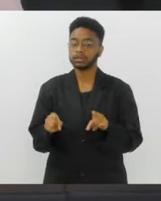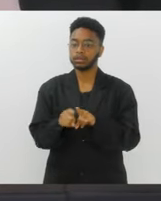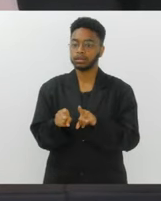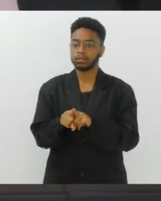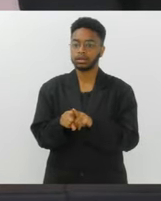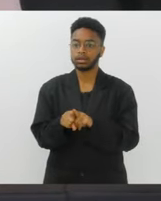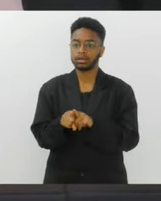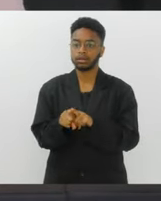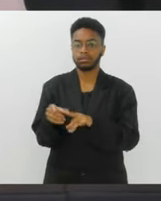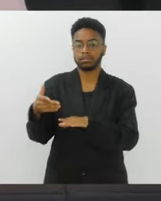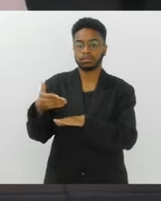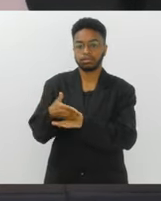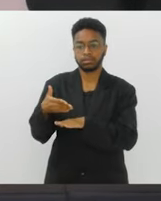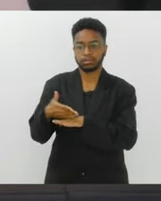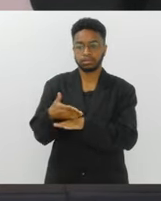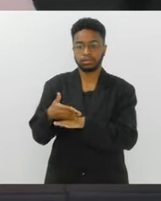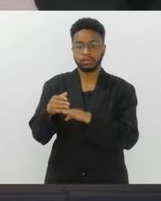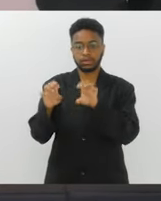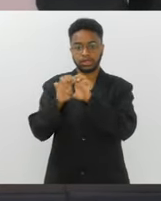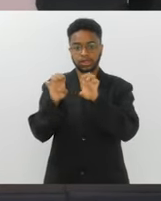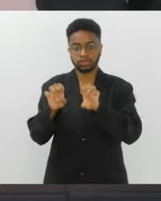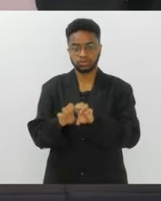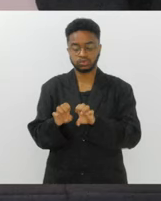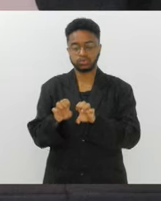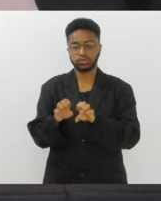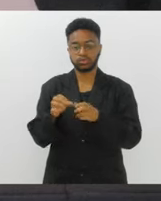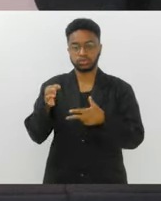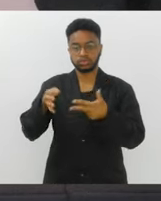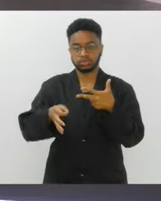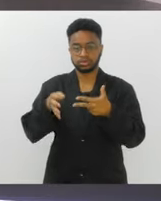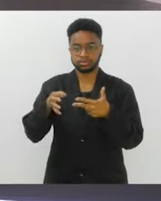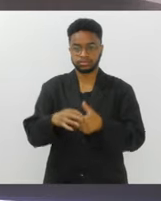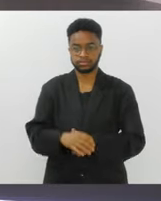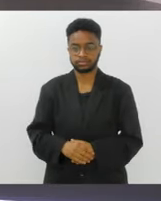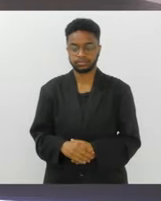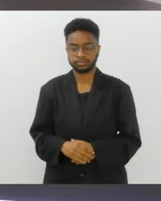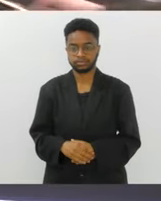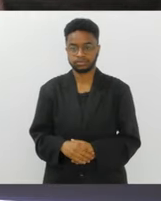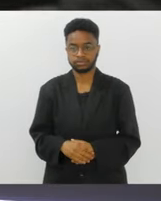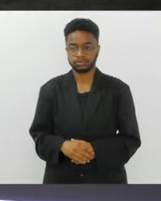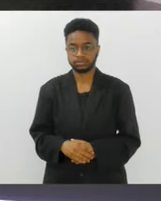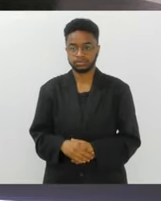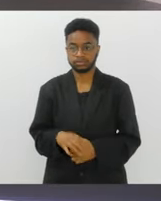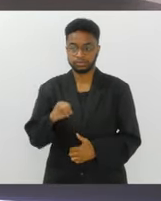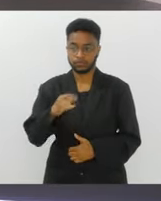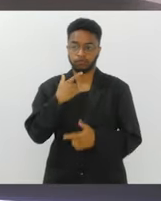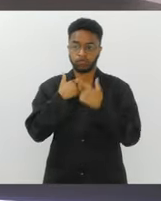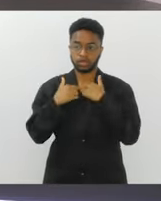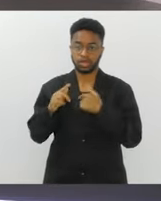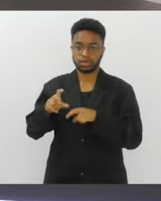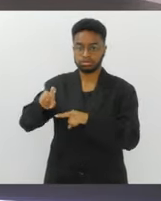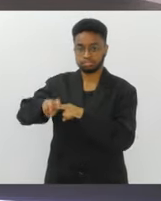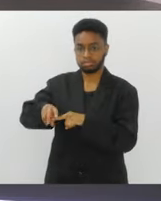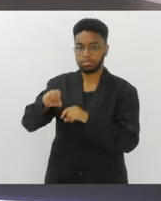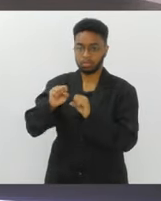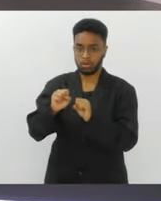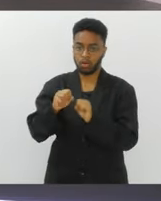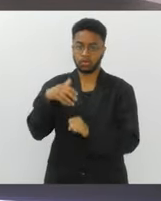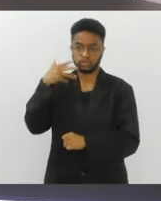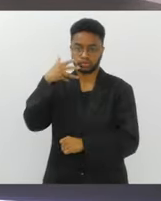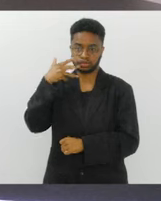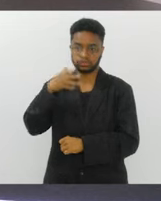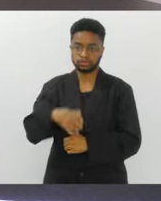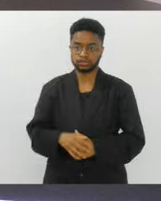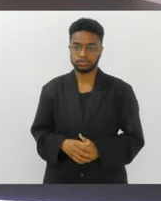parte da estrutura do Judiciário. Por favor. Se quiser vir à mesa, seria um prazer. Se quiser falar de